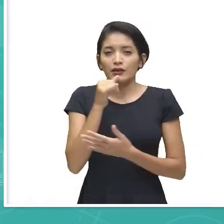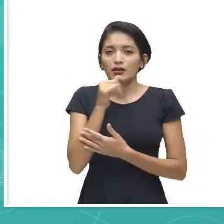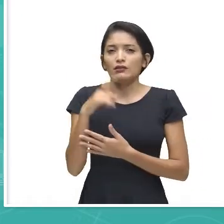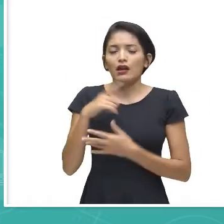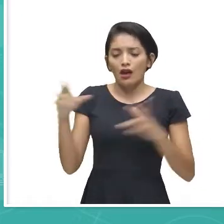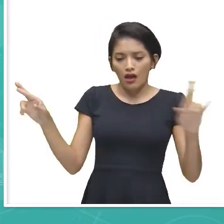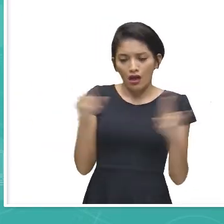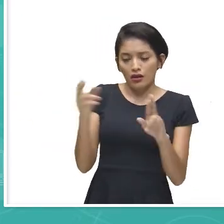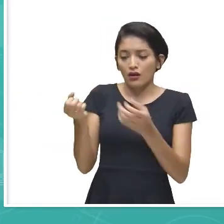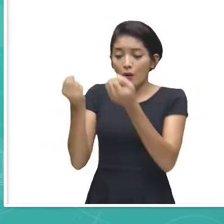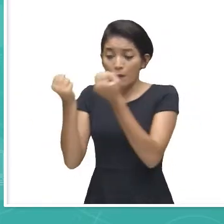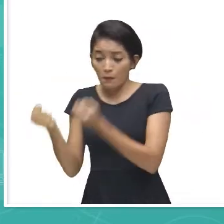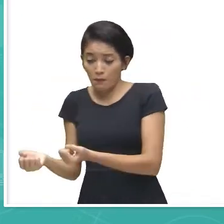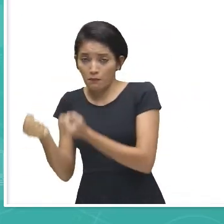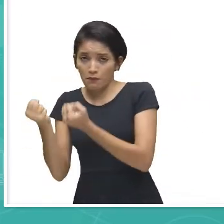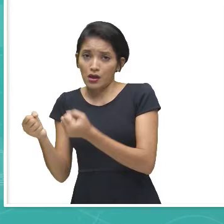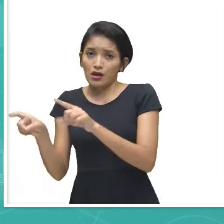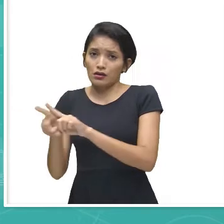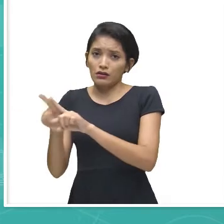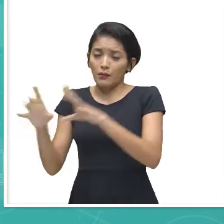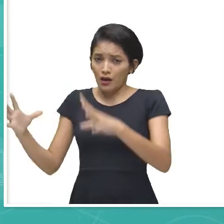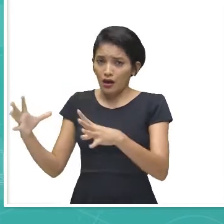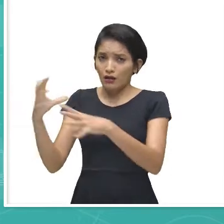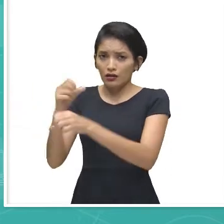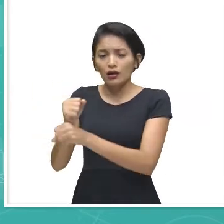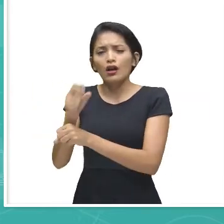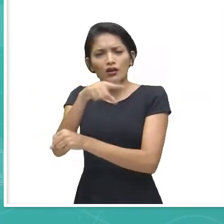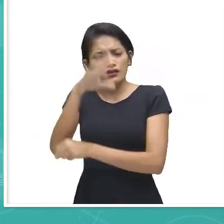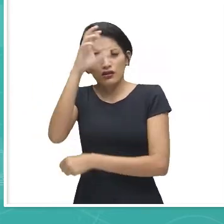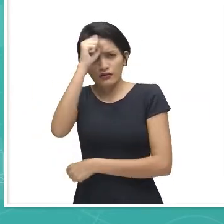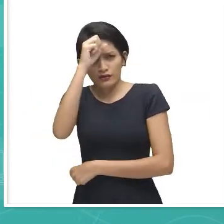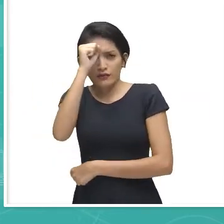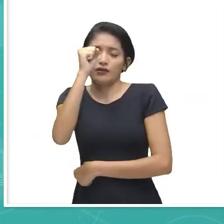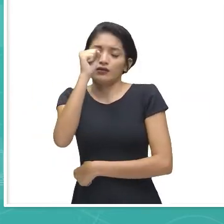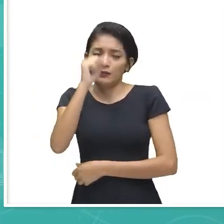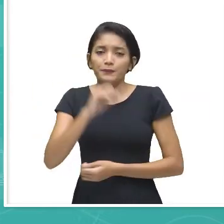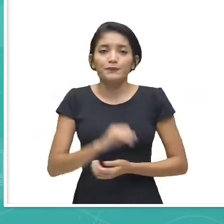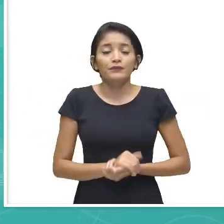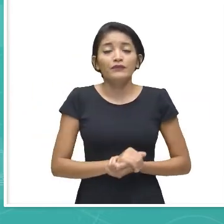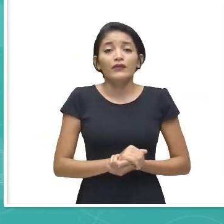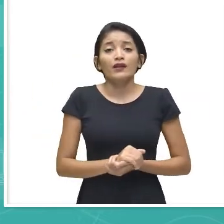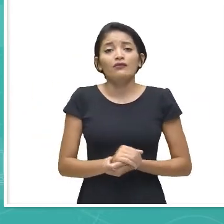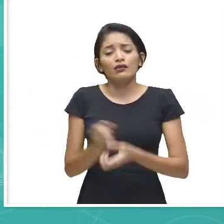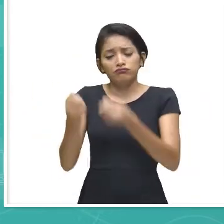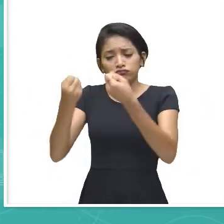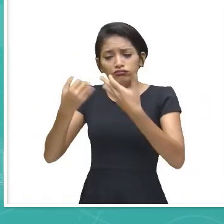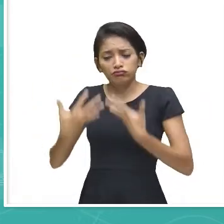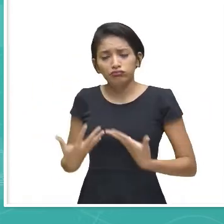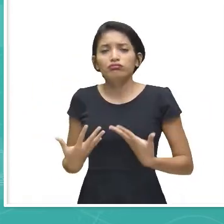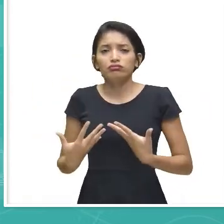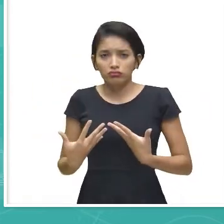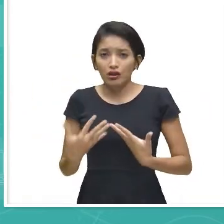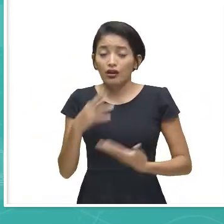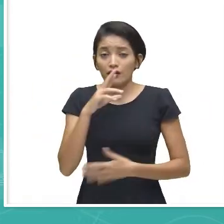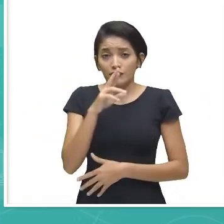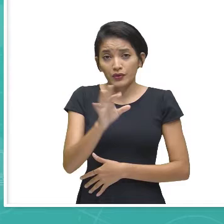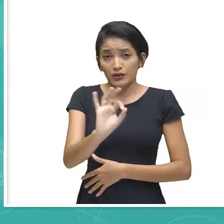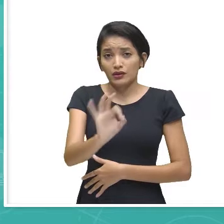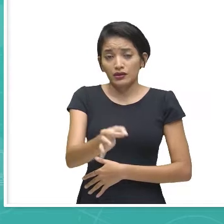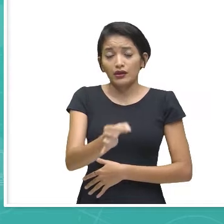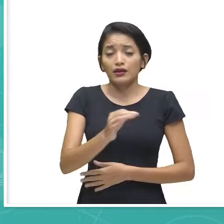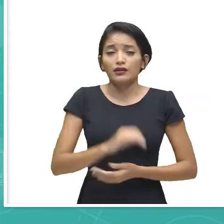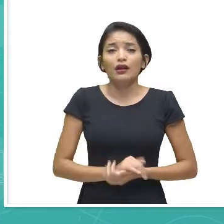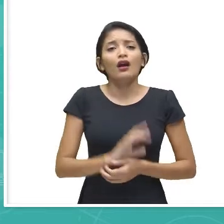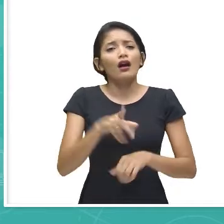relação do peso e da altura, que é um cálculo que vocês vão já aprender a fazer, ele vai nos dar um resultado. E esse resultado nós